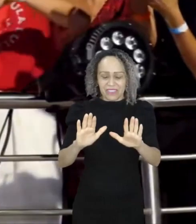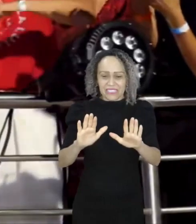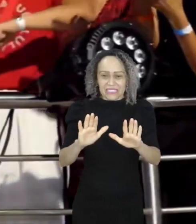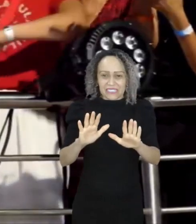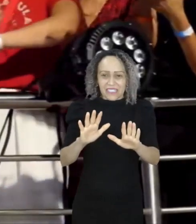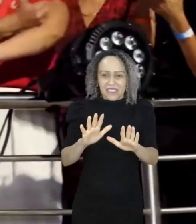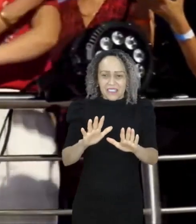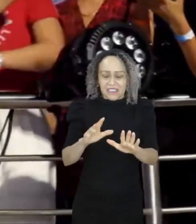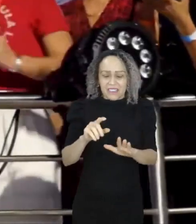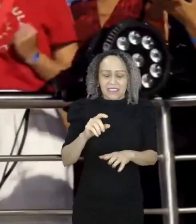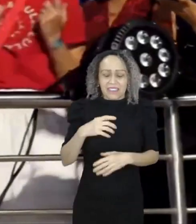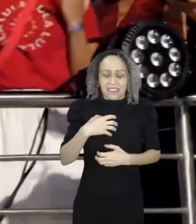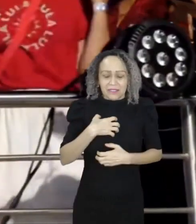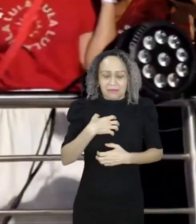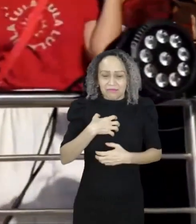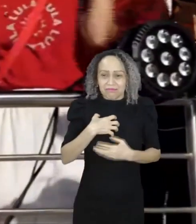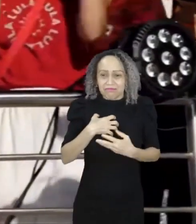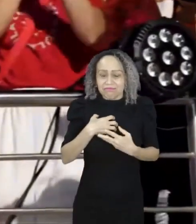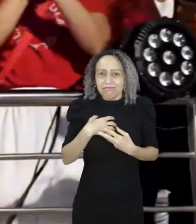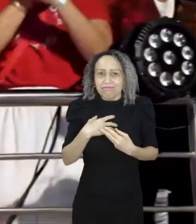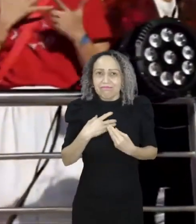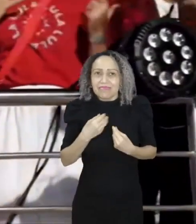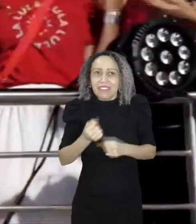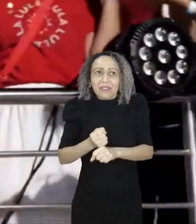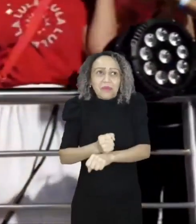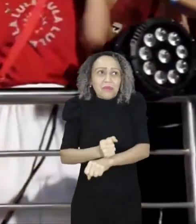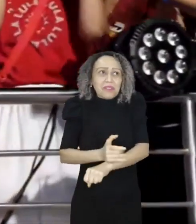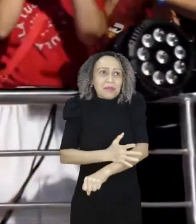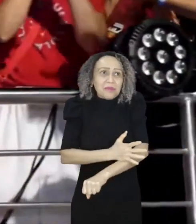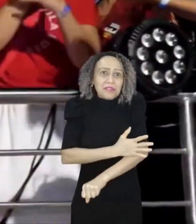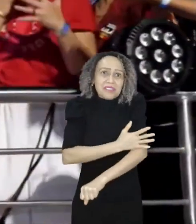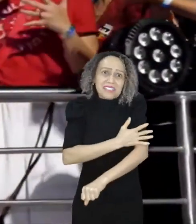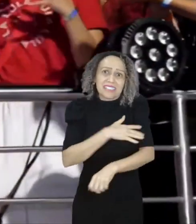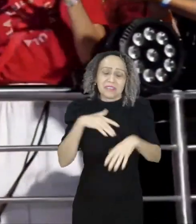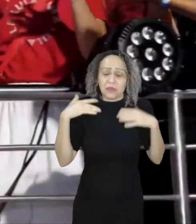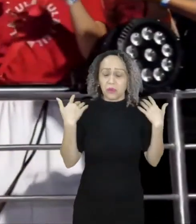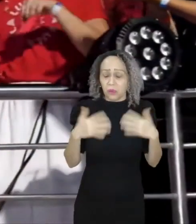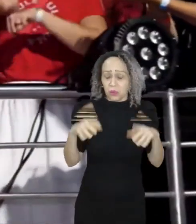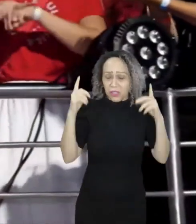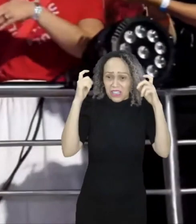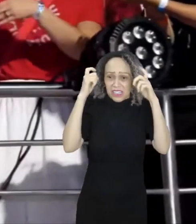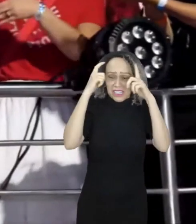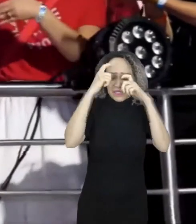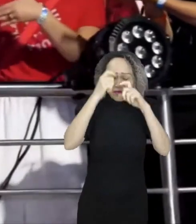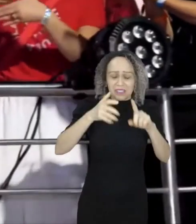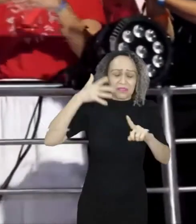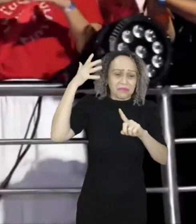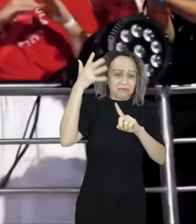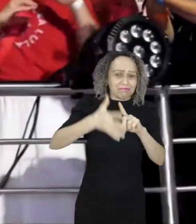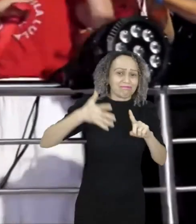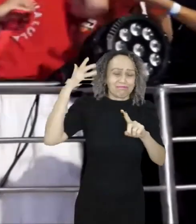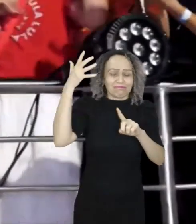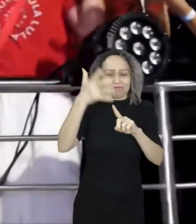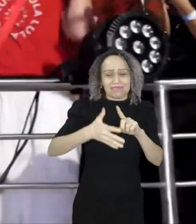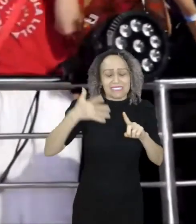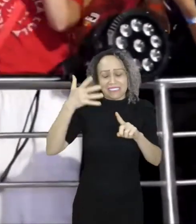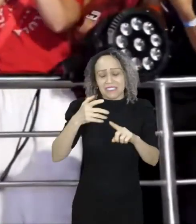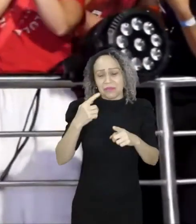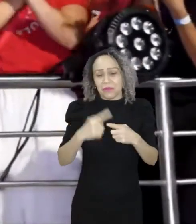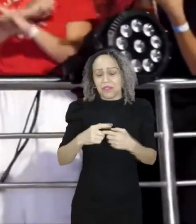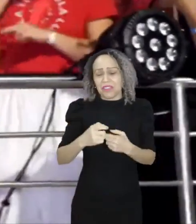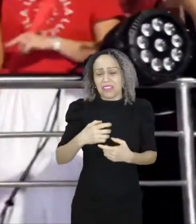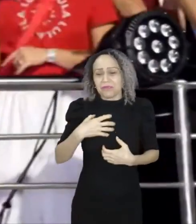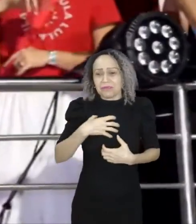me comendo aqui. Foi uma campanha muito difícil. Não foi uma campanha do